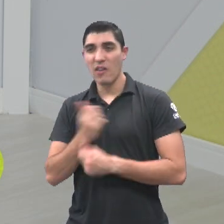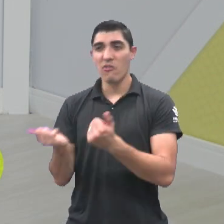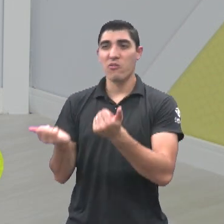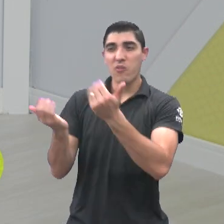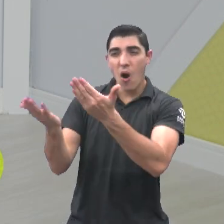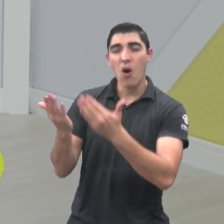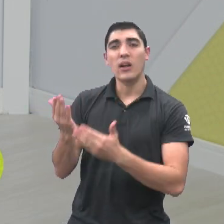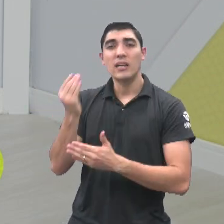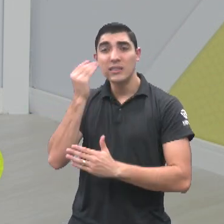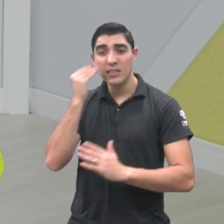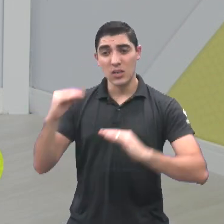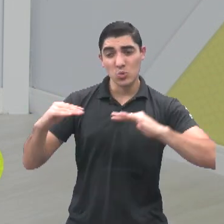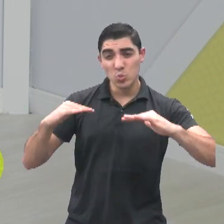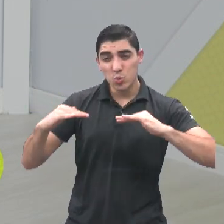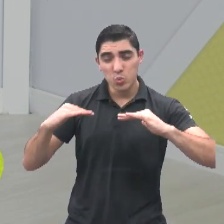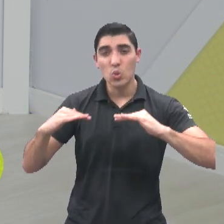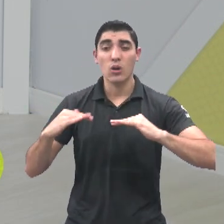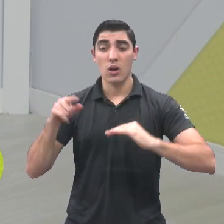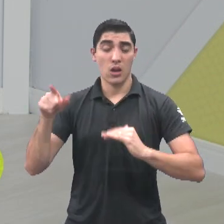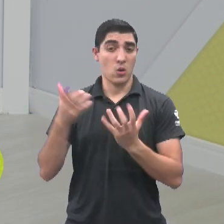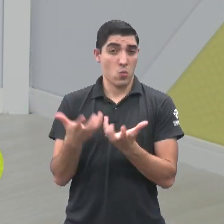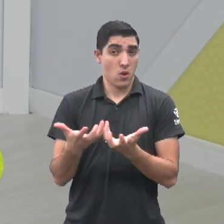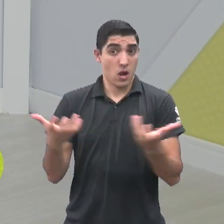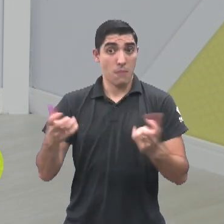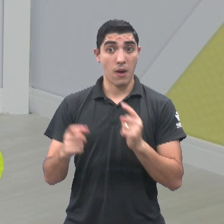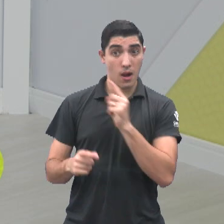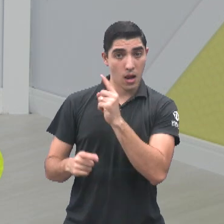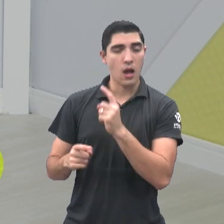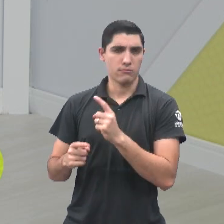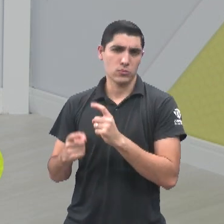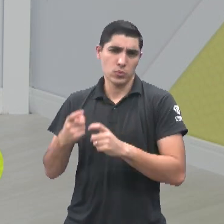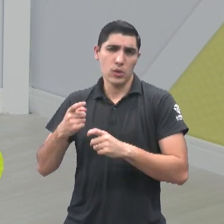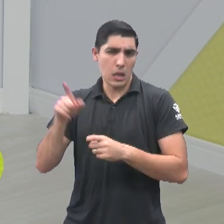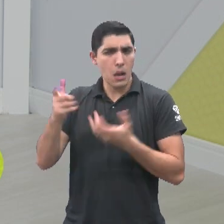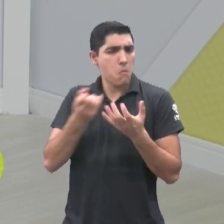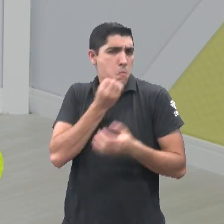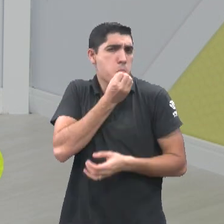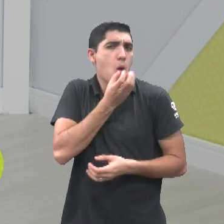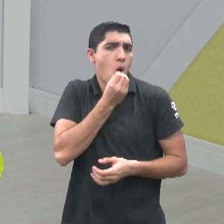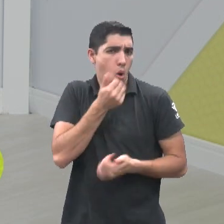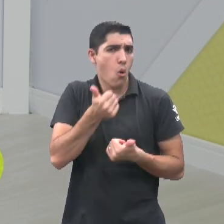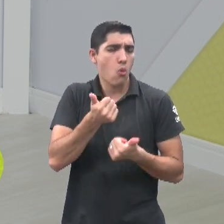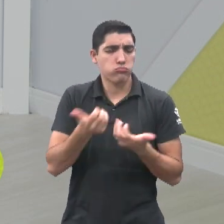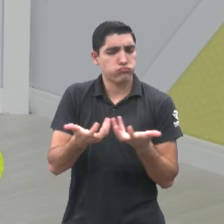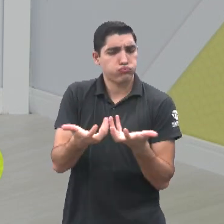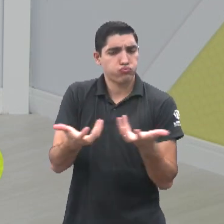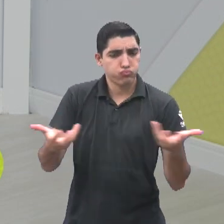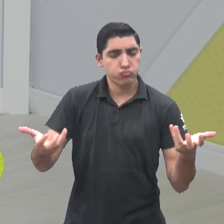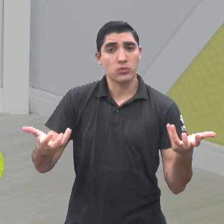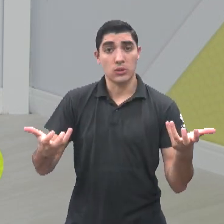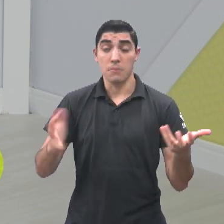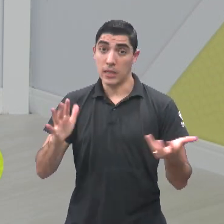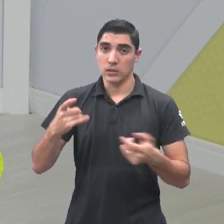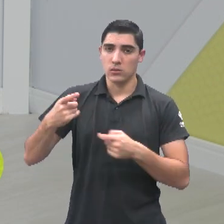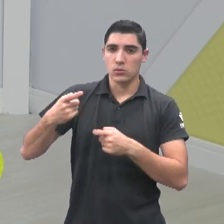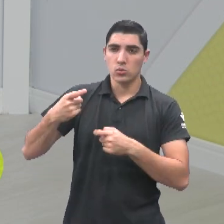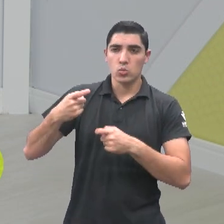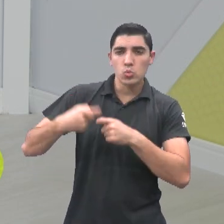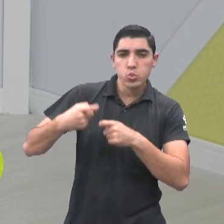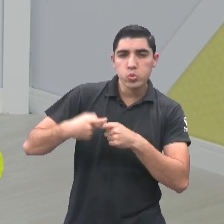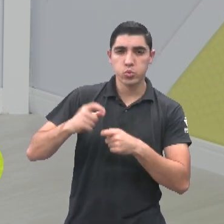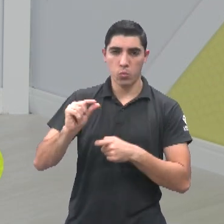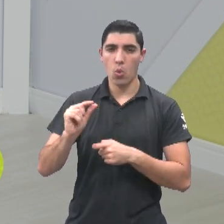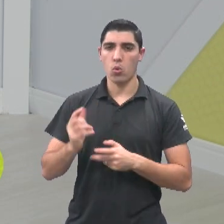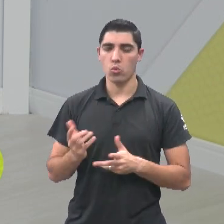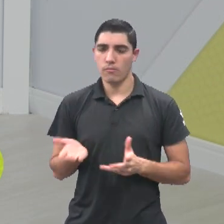que vem embalado, o gramado lá é um gramado mais duro, em que pese é bom o gramado da Rua Javari, mas é um gramado mais duro,